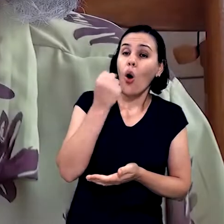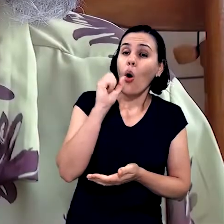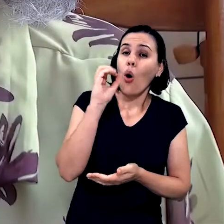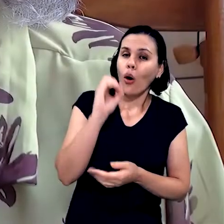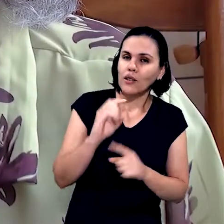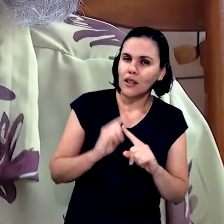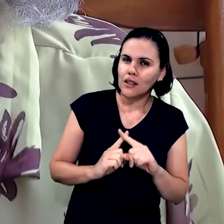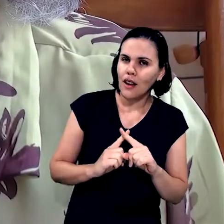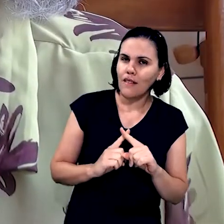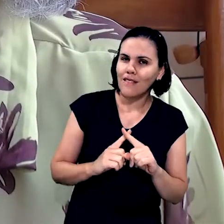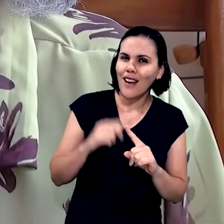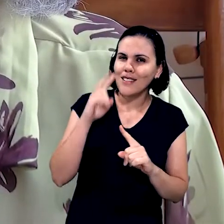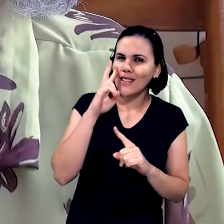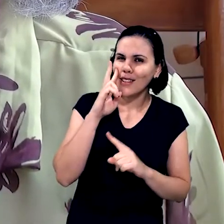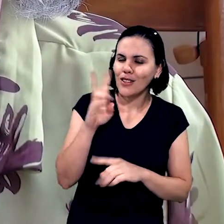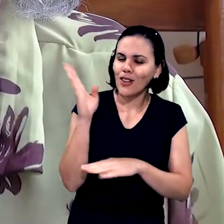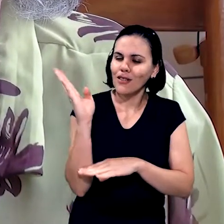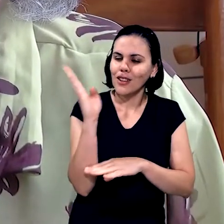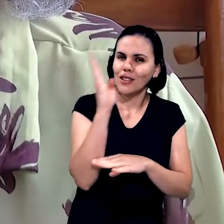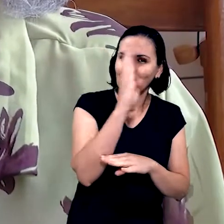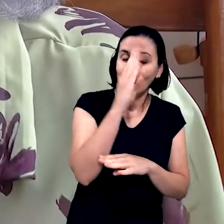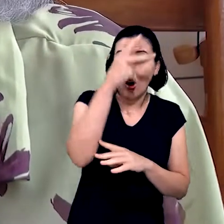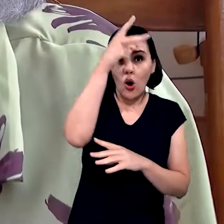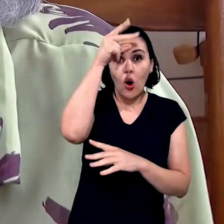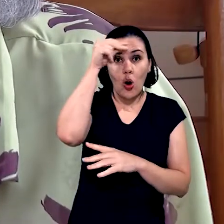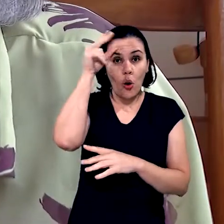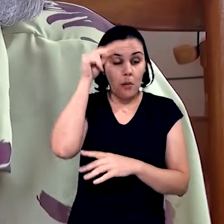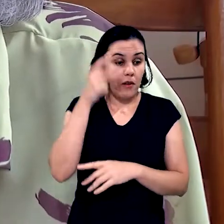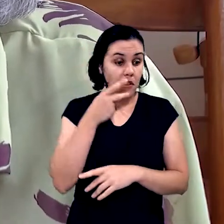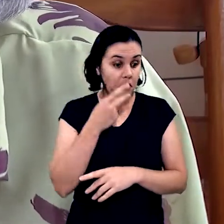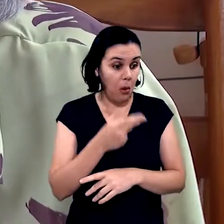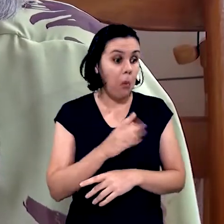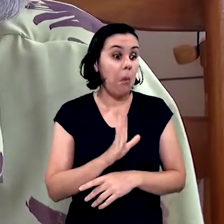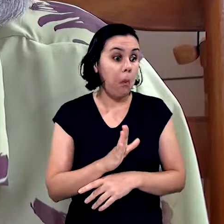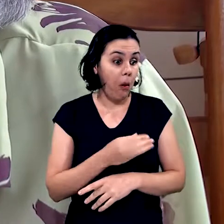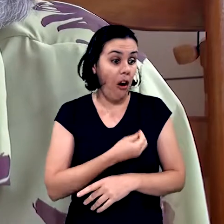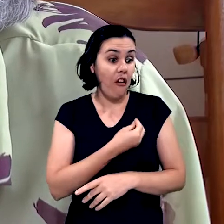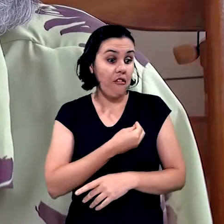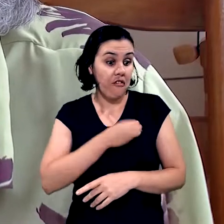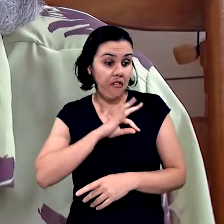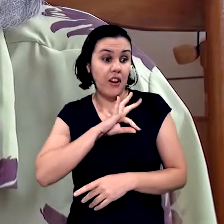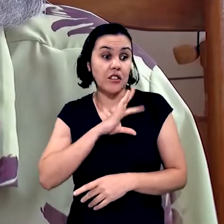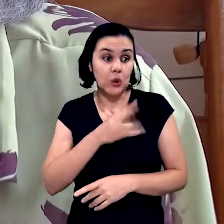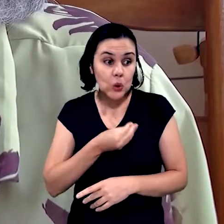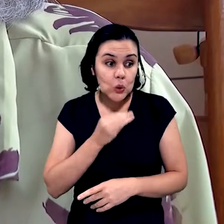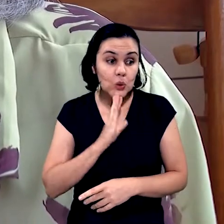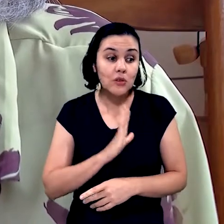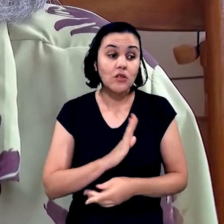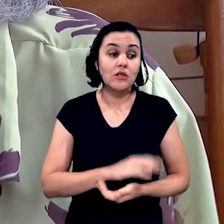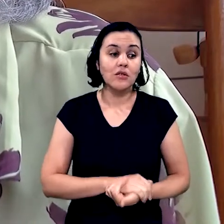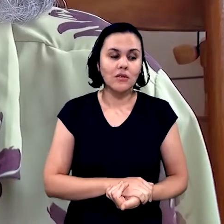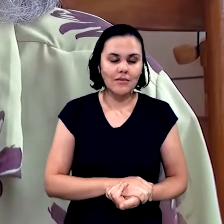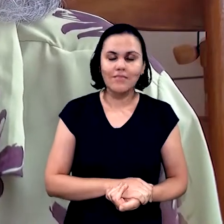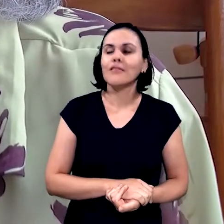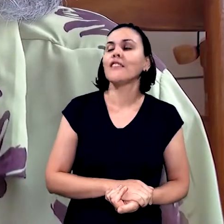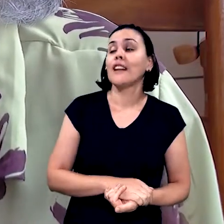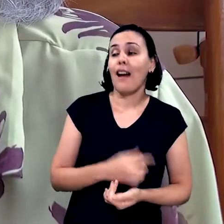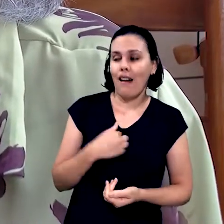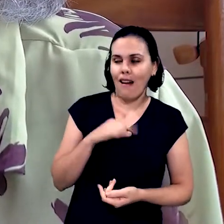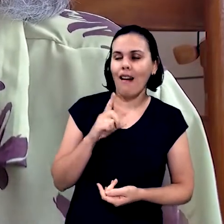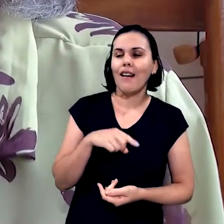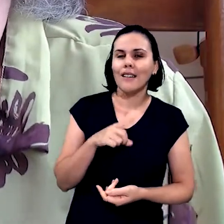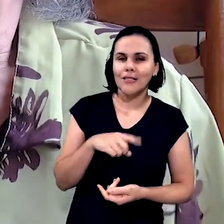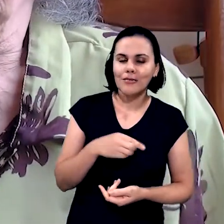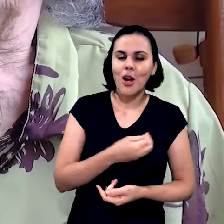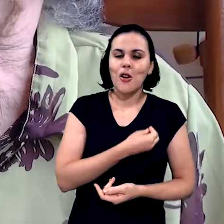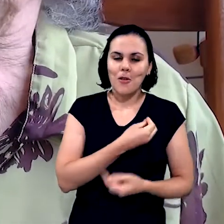80 vezes eu estou vendo erguer o mastro. O prefeito disse, é uma vida, é uma vida. Eu falei,